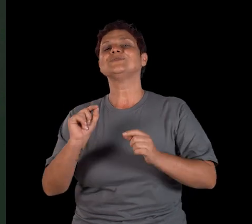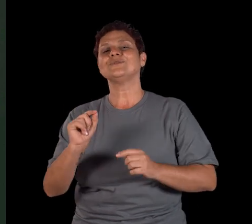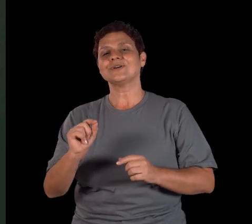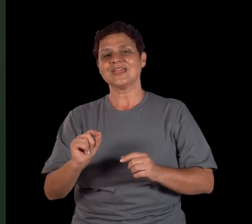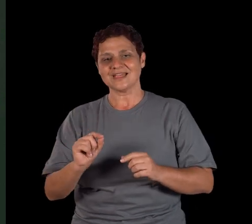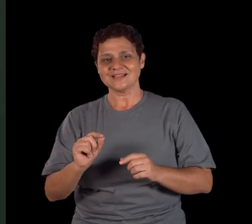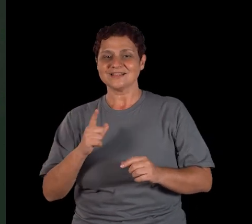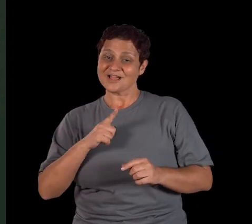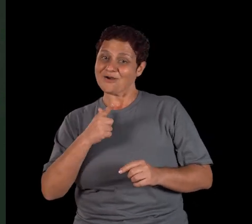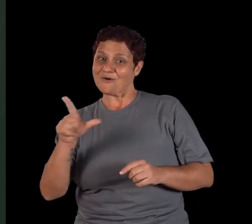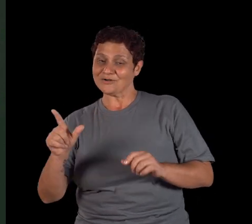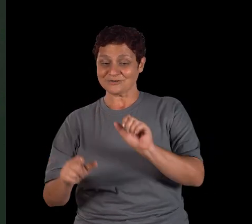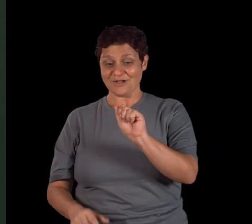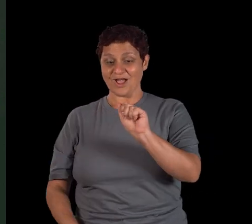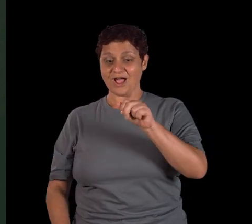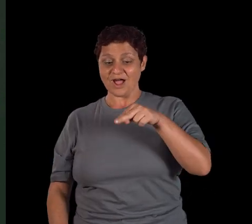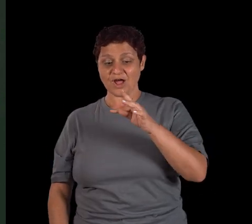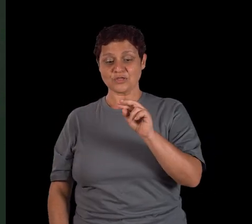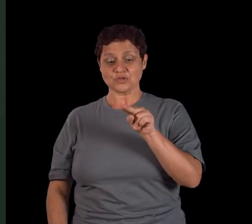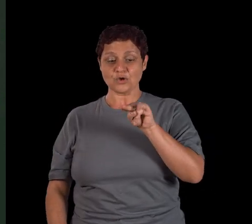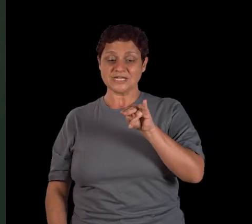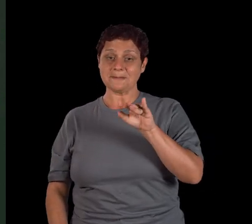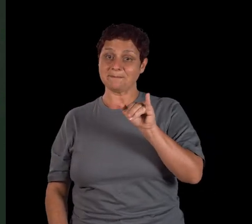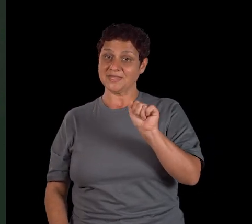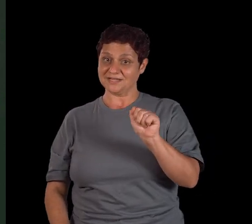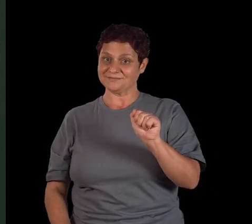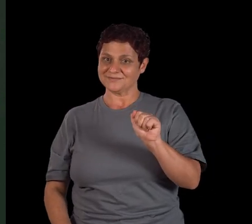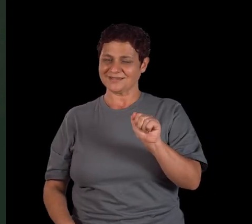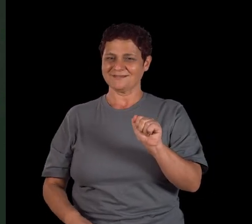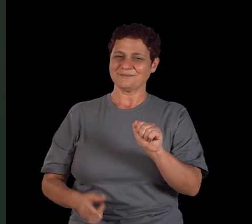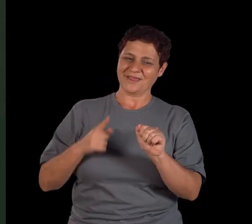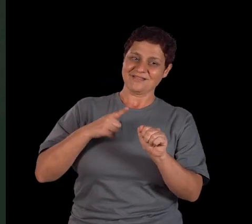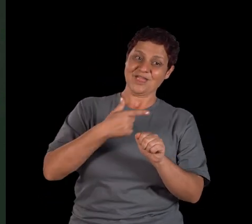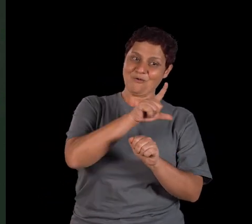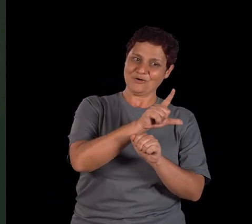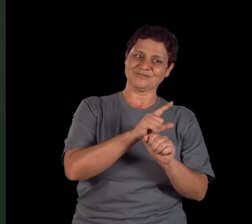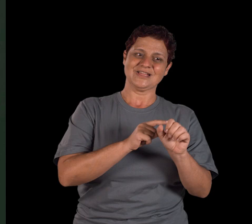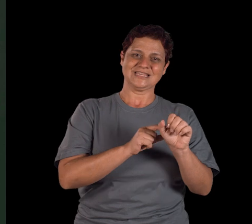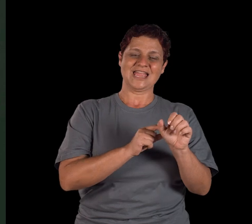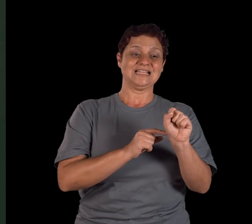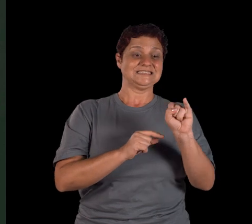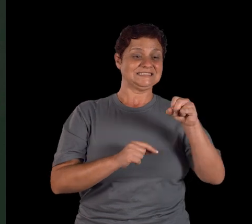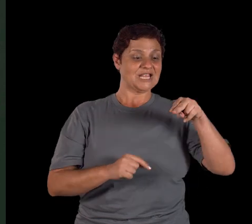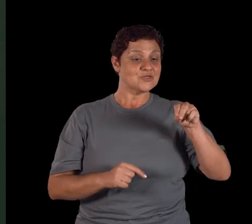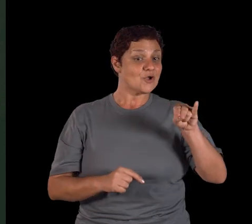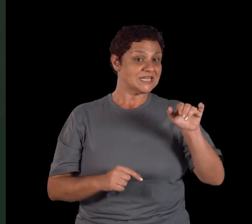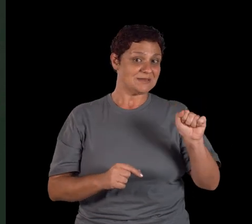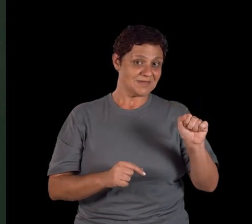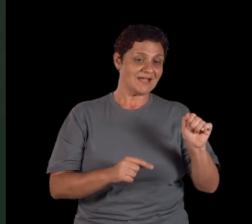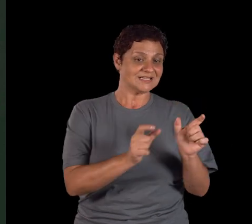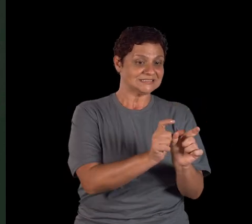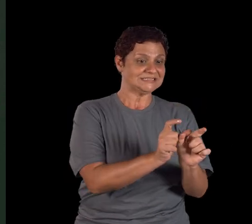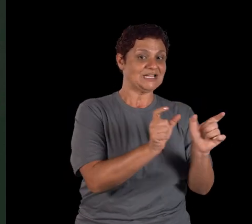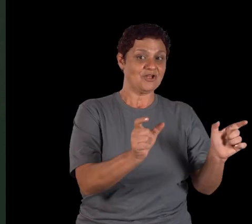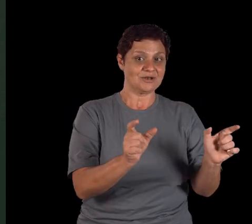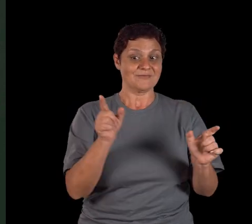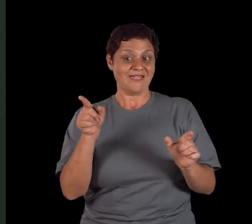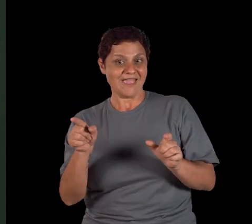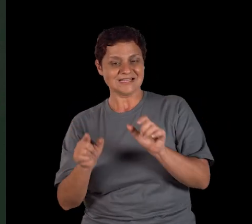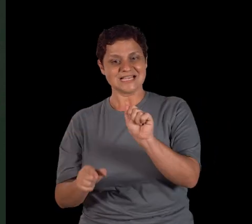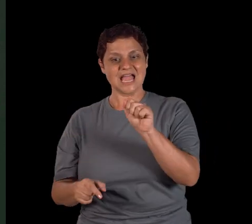de antonímia. Porque se eu tenho a sinonímia é sinônimo, antonímia